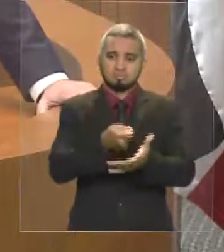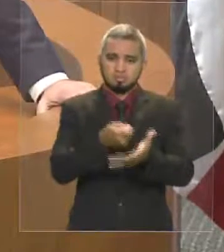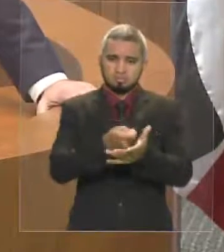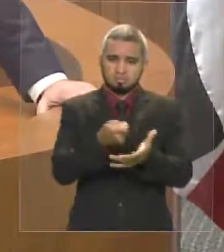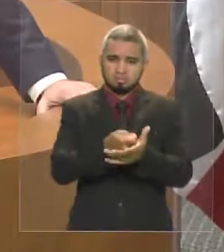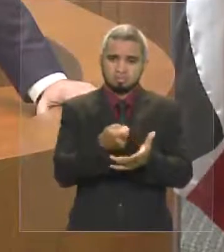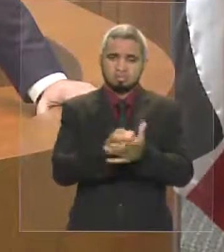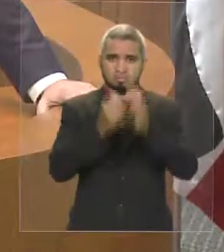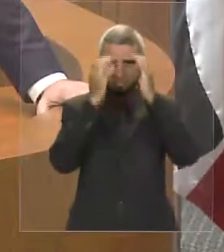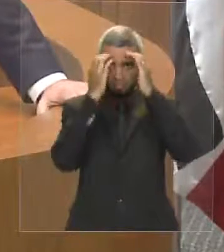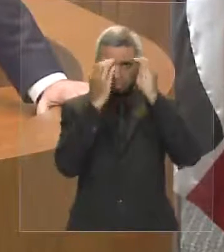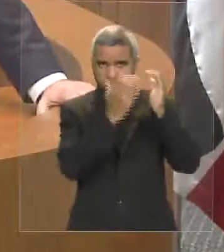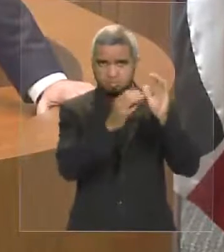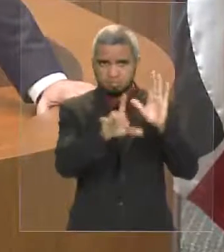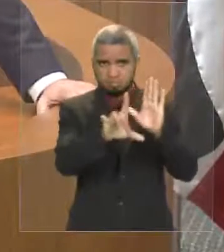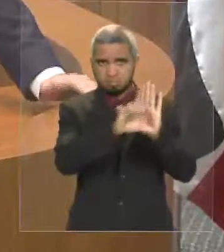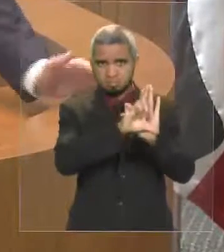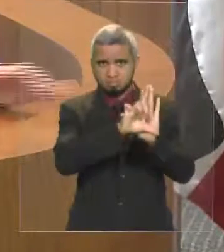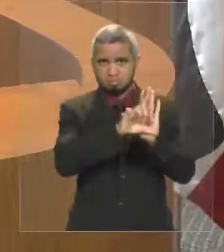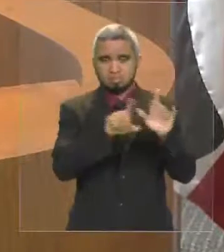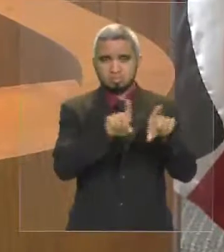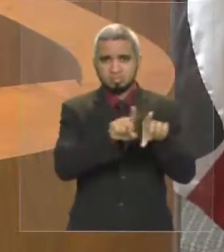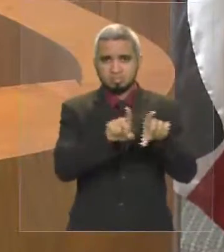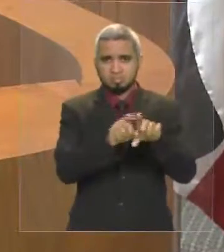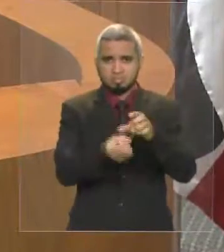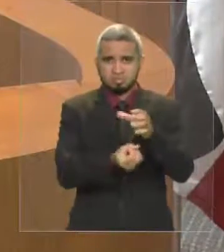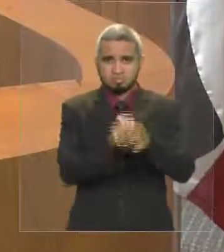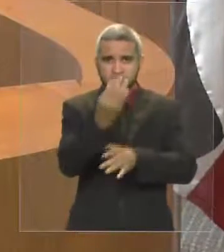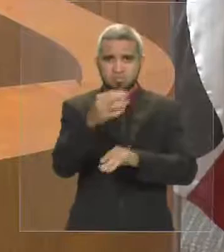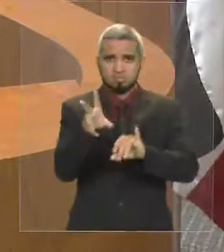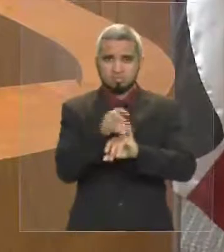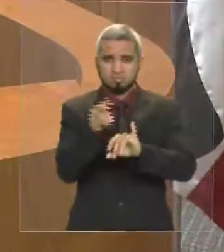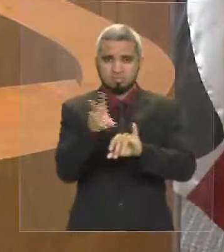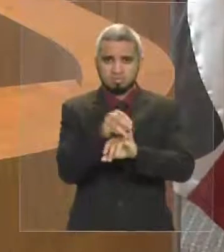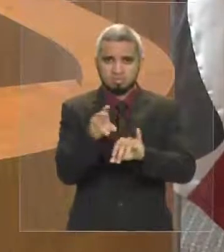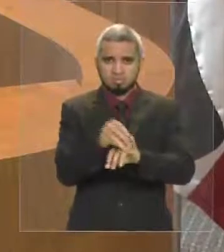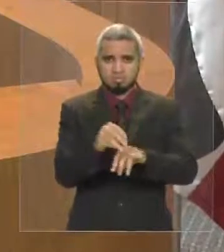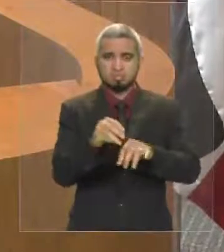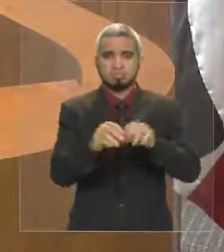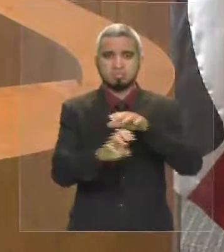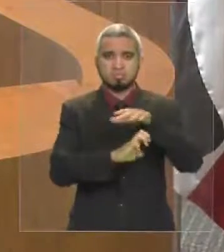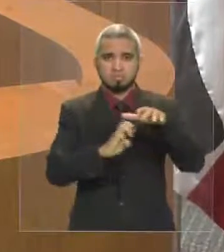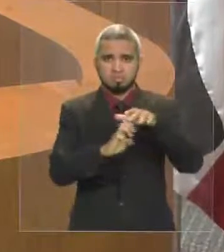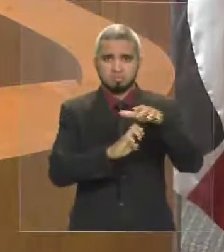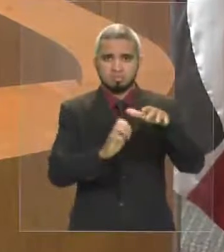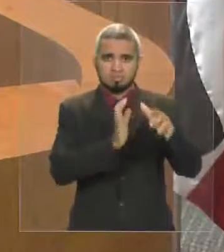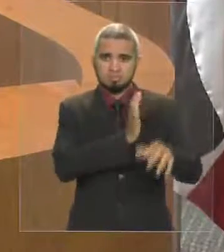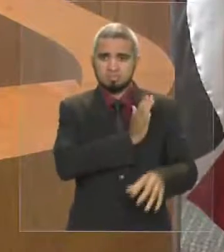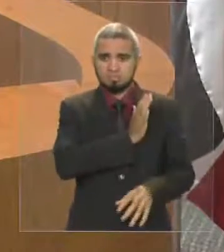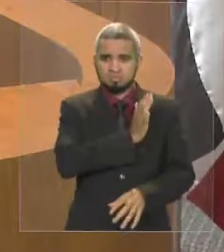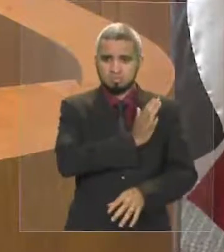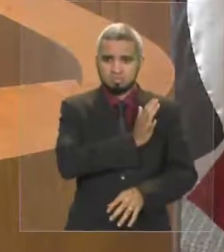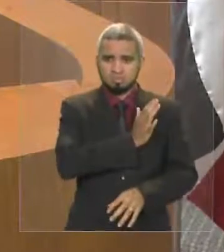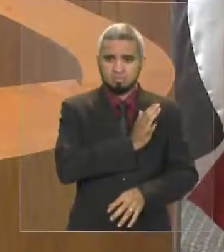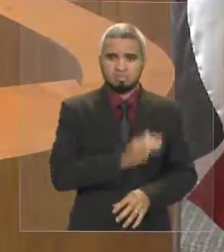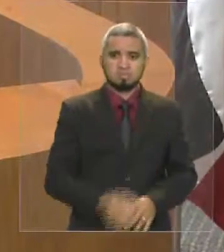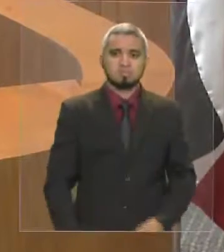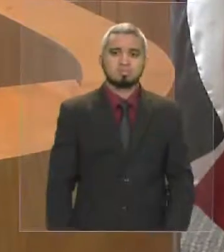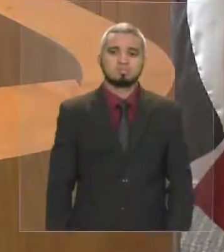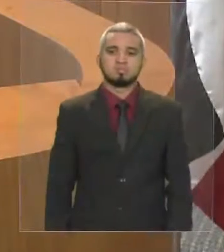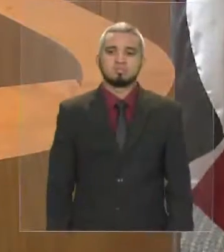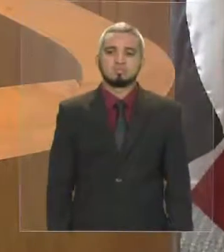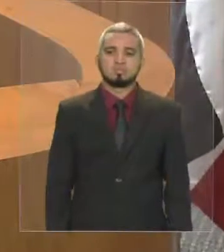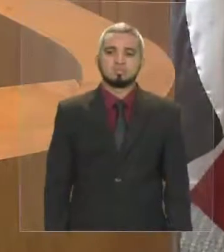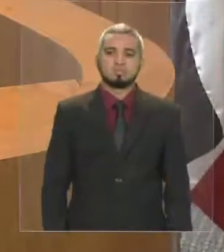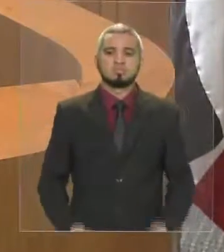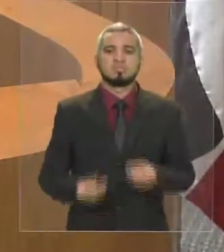legislar, instituindo o imposto sobre grandes fortunas. Ora, deputado Souza Neto, o governador